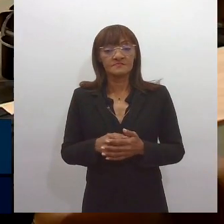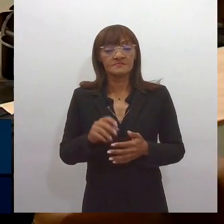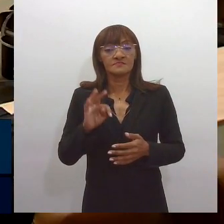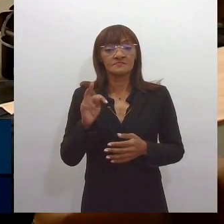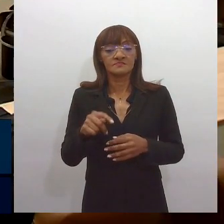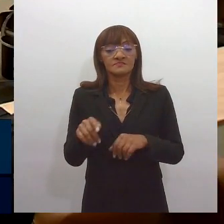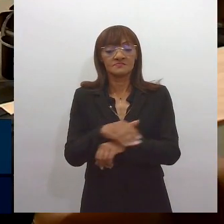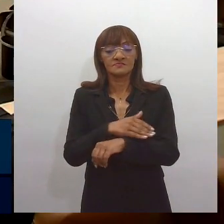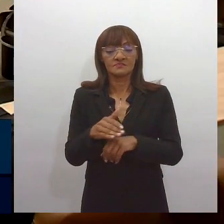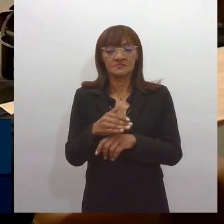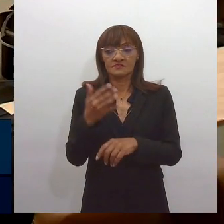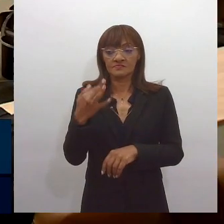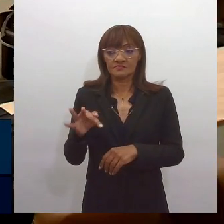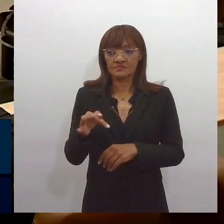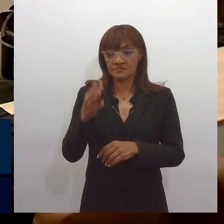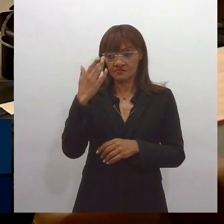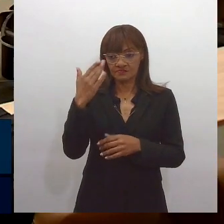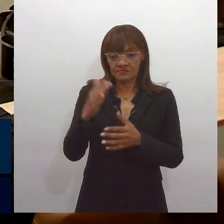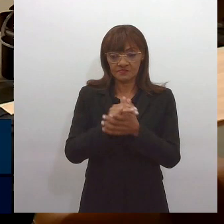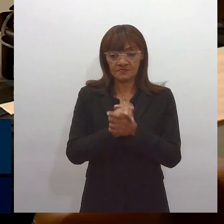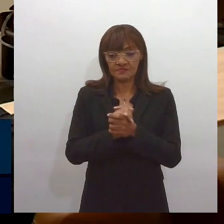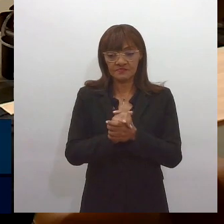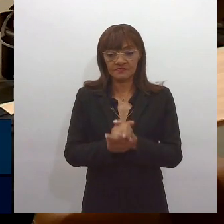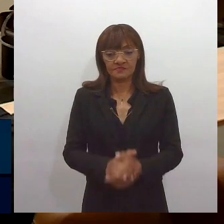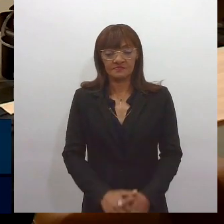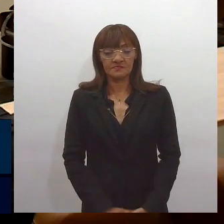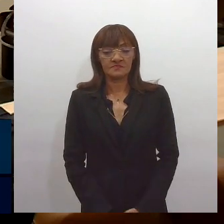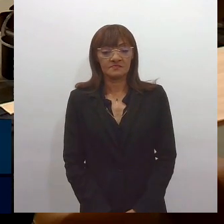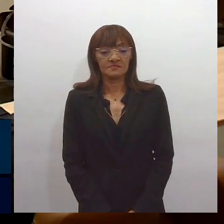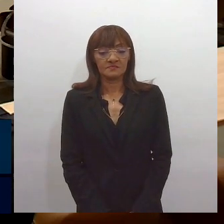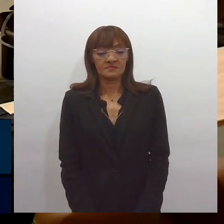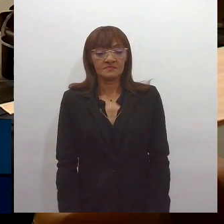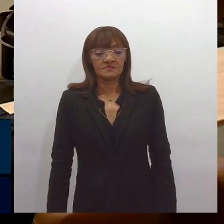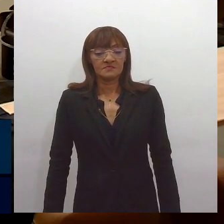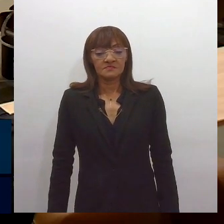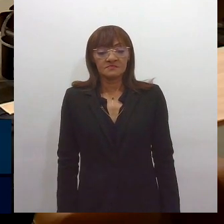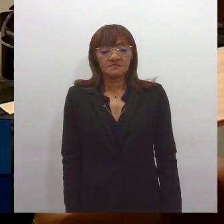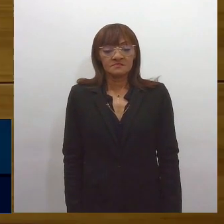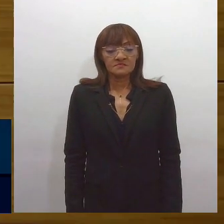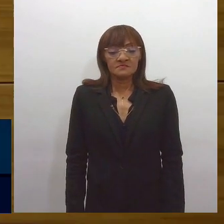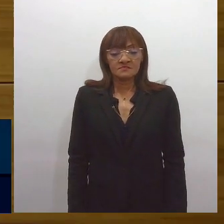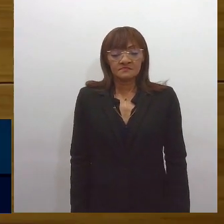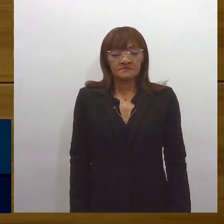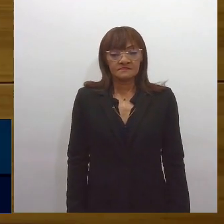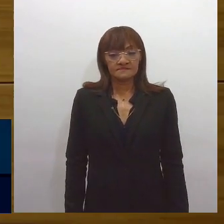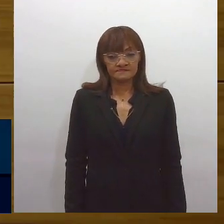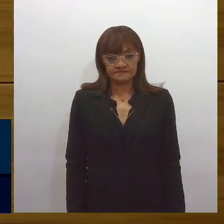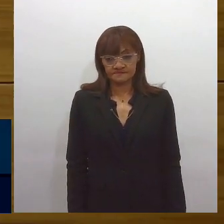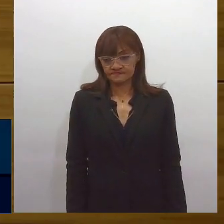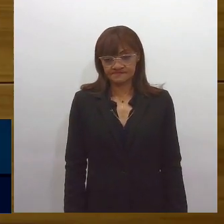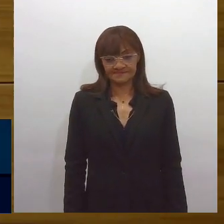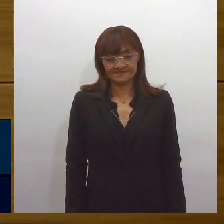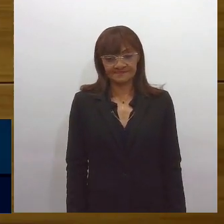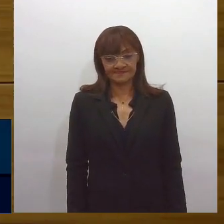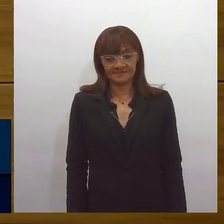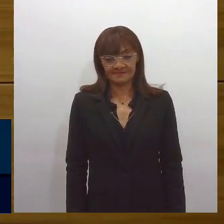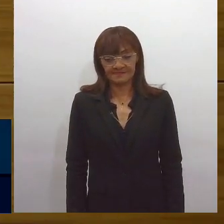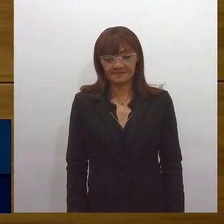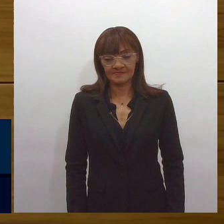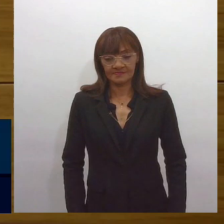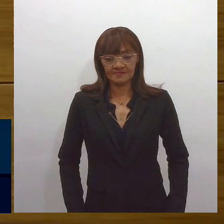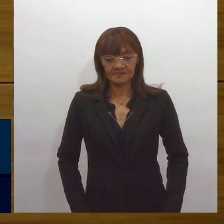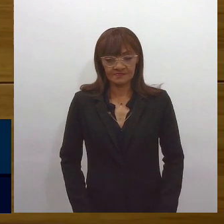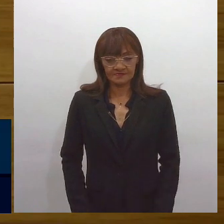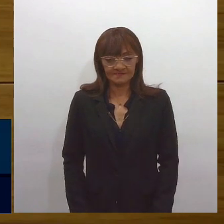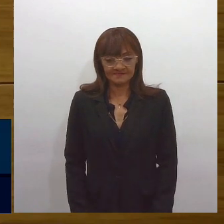tem a palavra Dr Ralf vamos lá muitas perguntas mas só pergunta boa né